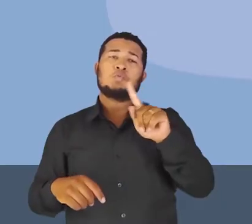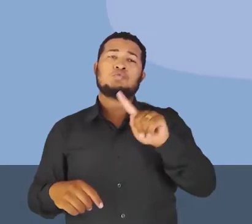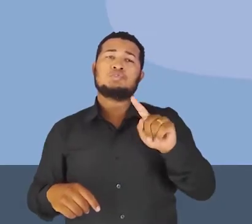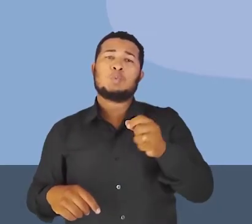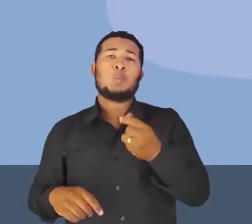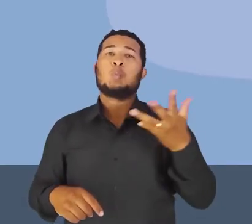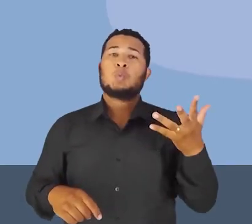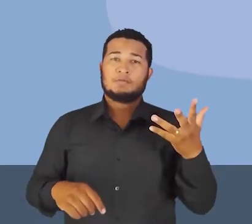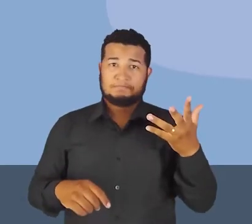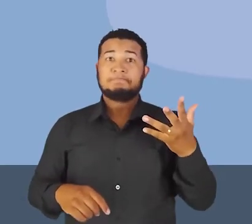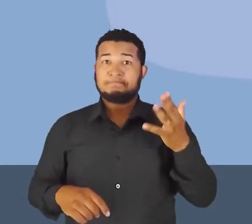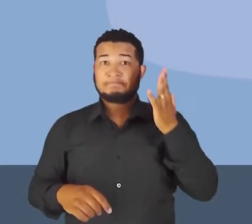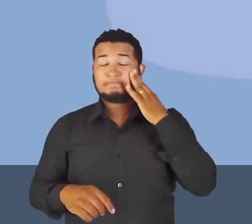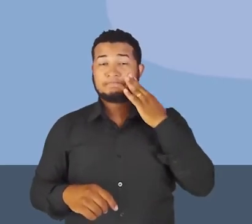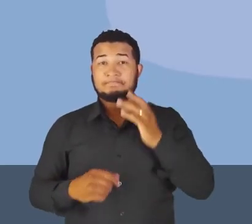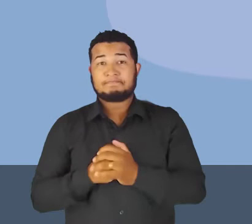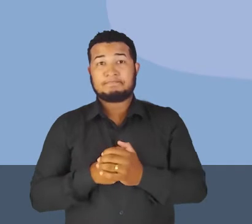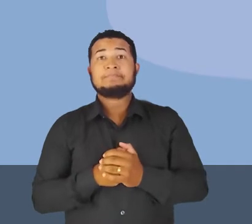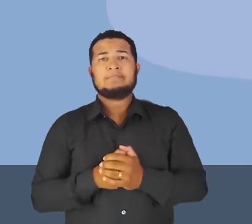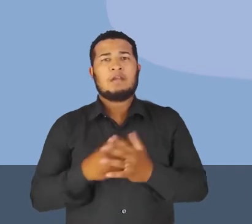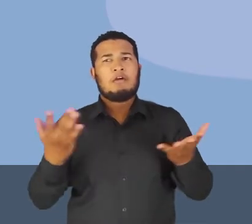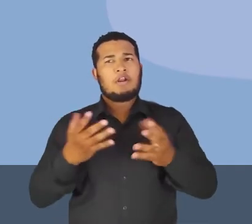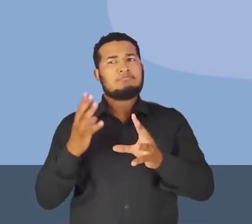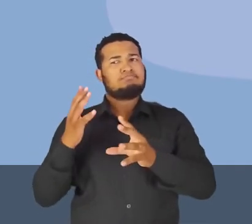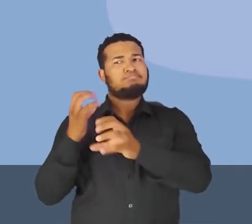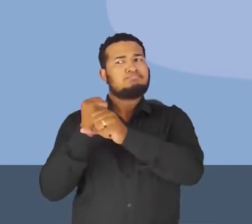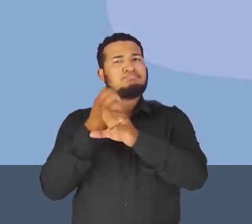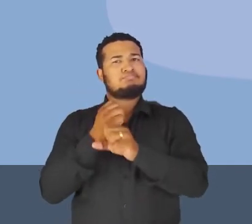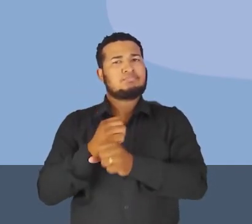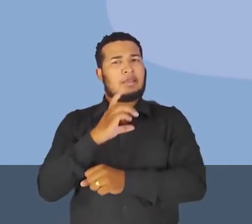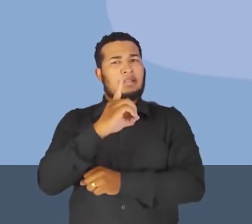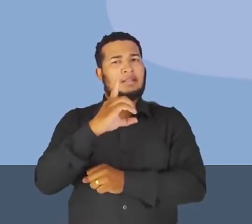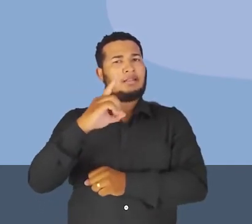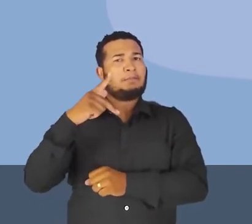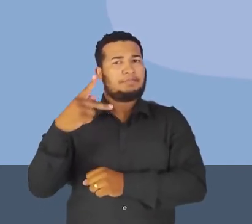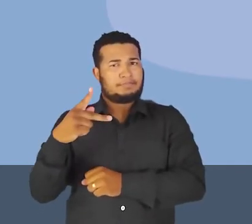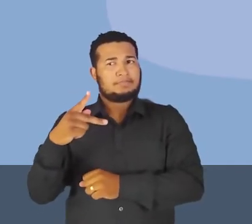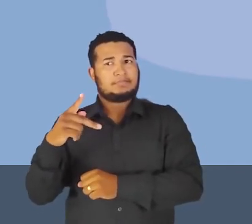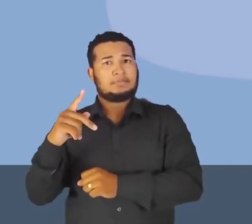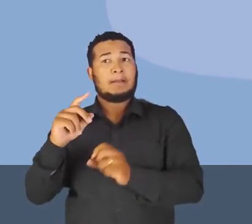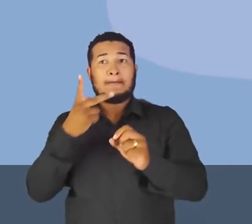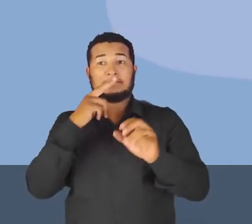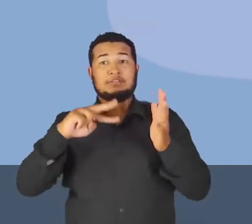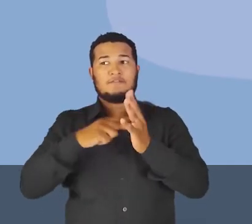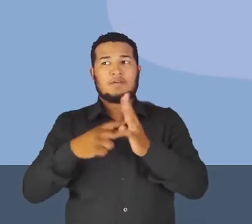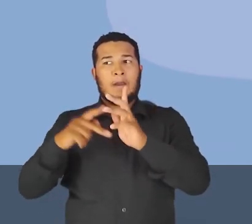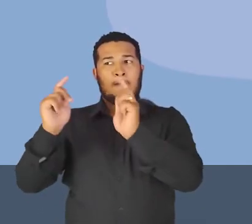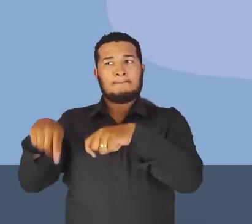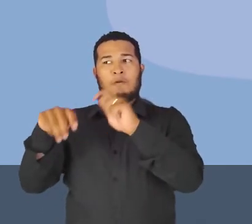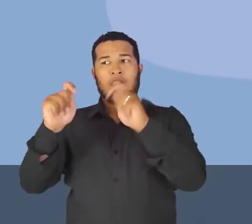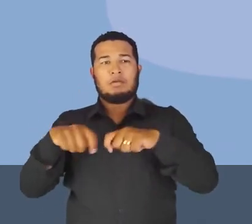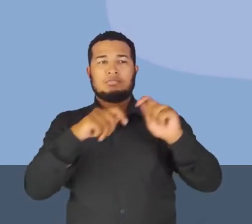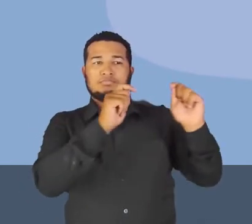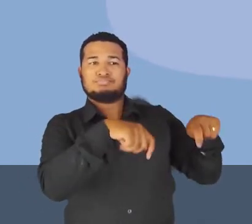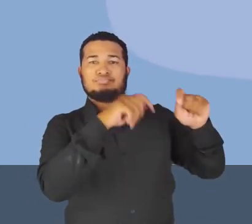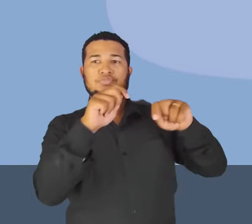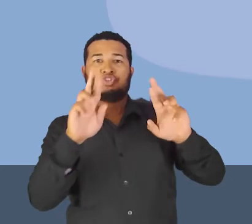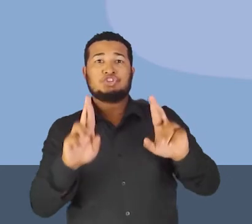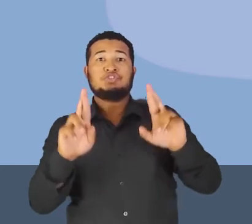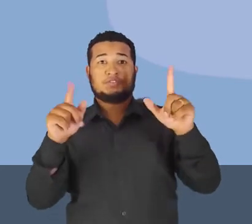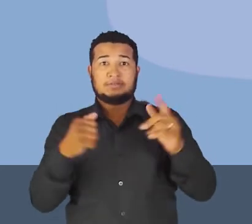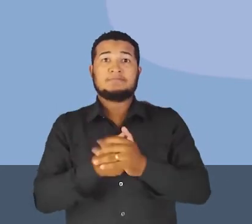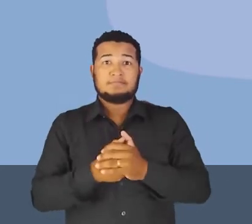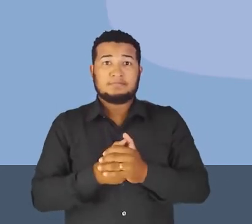slide? Então, o que eu vou ter? Eu vou calcular essa DDP, que é diferença de potencial, também chamado de